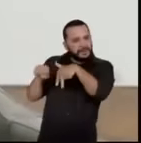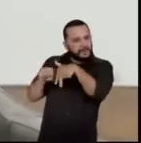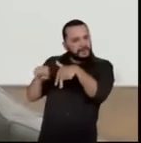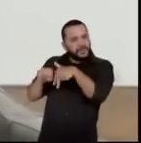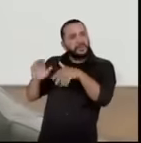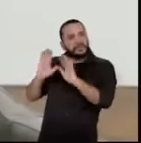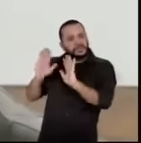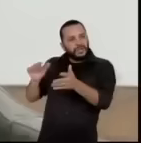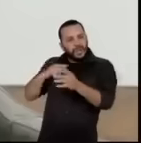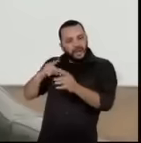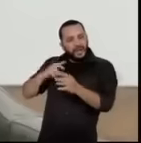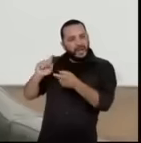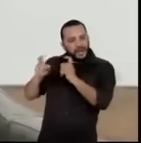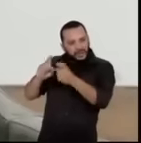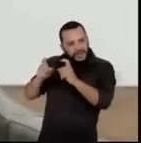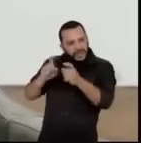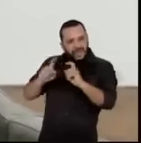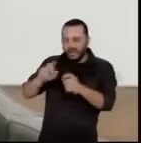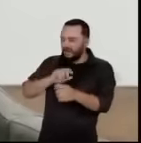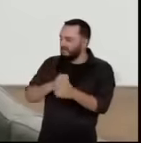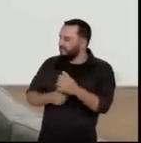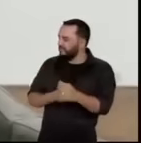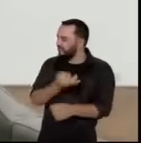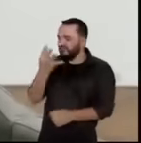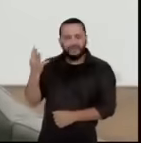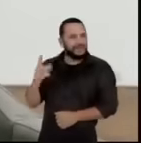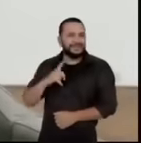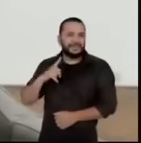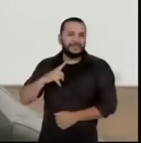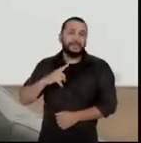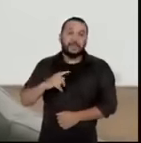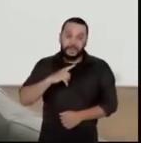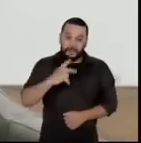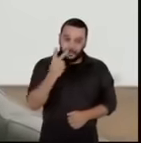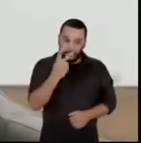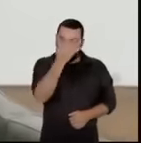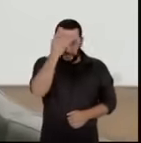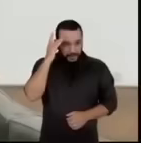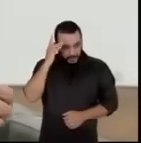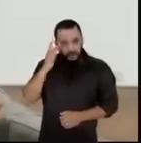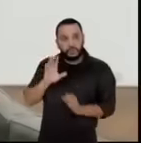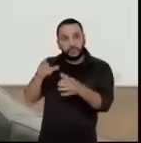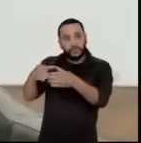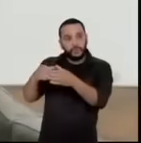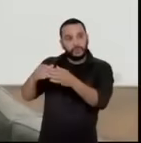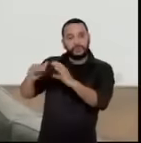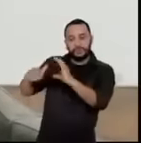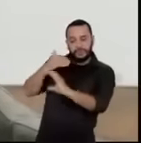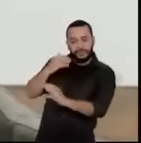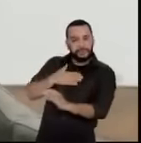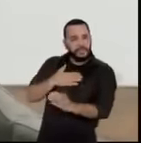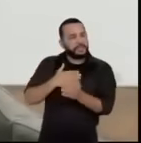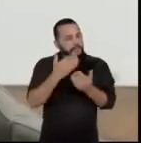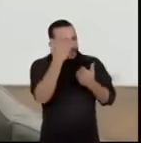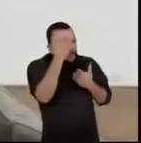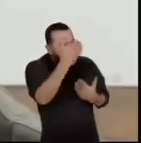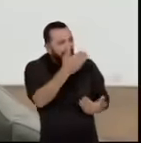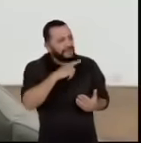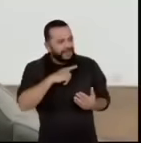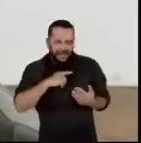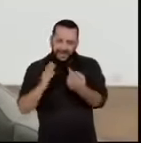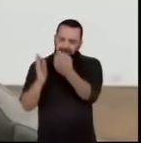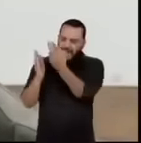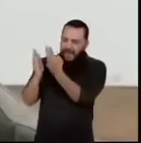sentido, várias. Hoje, inclusive, recebi mensagem de duas pessoas desse grupo, dizendo, olha, obrigado, está aqui o relatório,